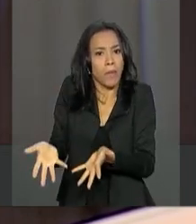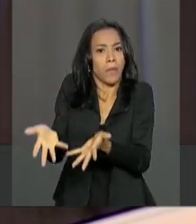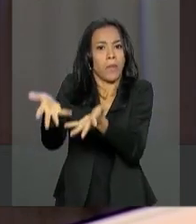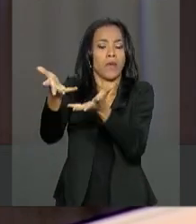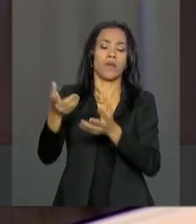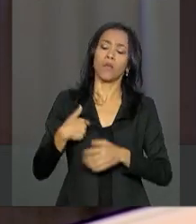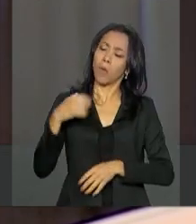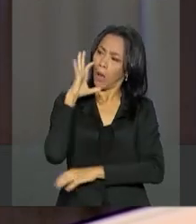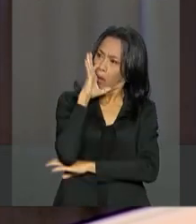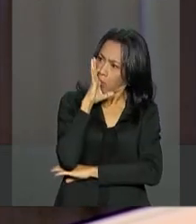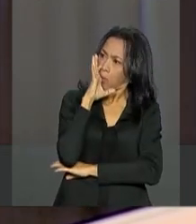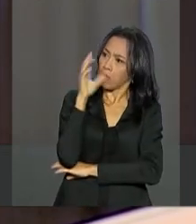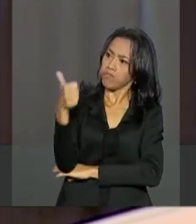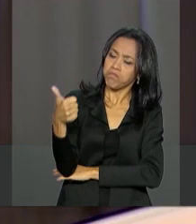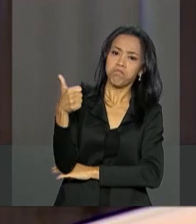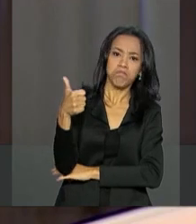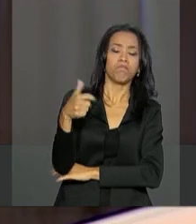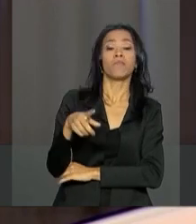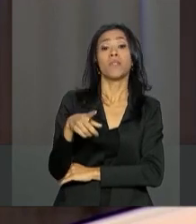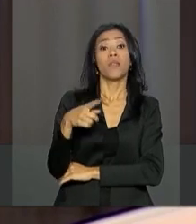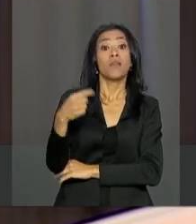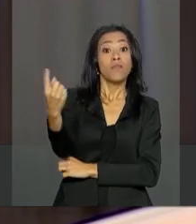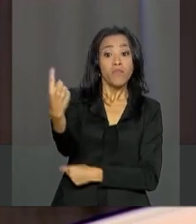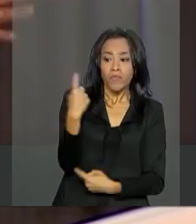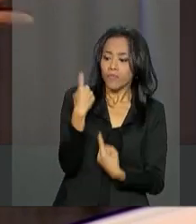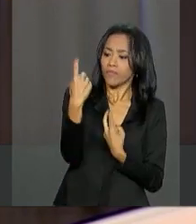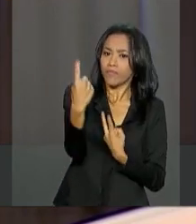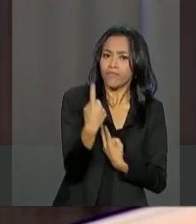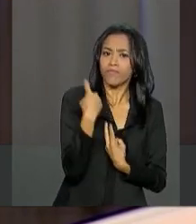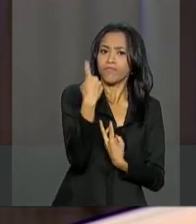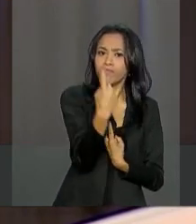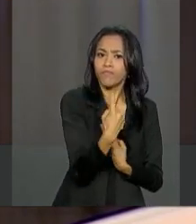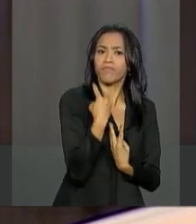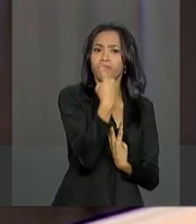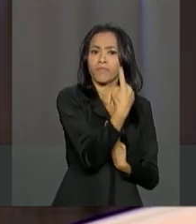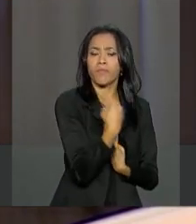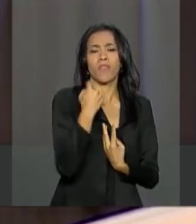trazer à minha presença vários presidentes de federações,